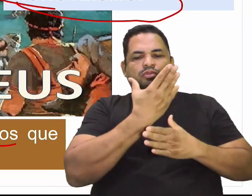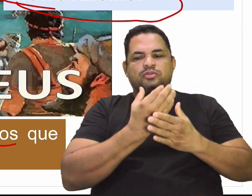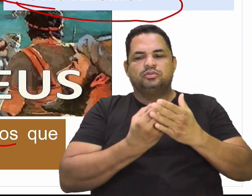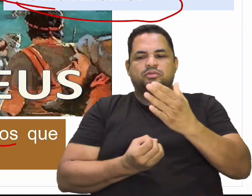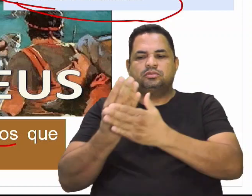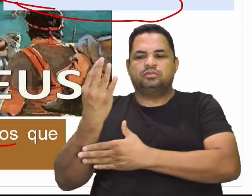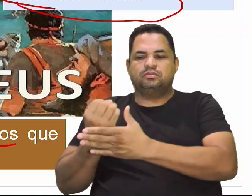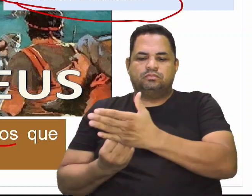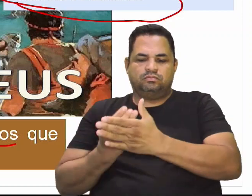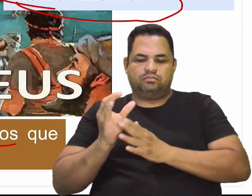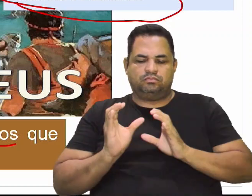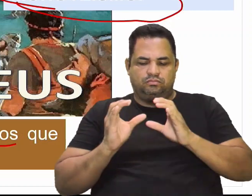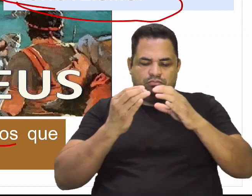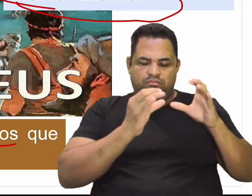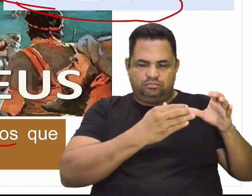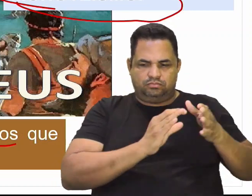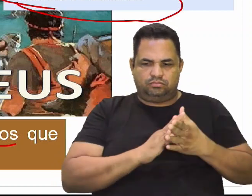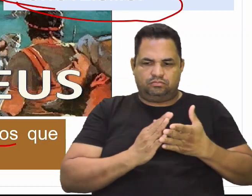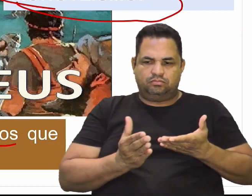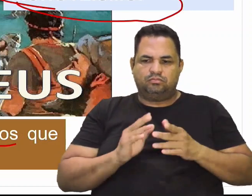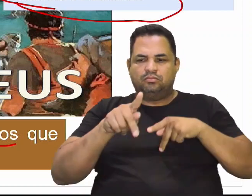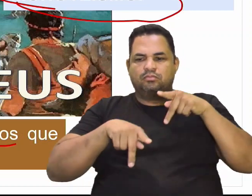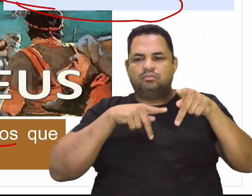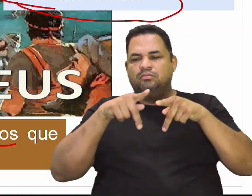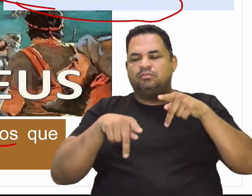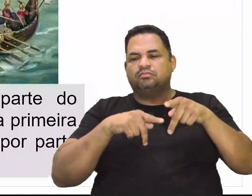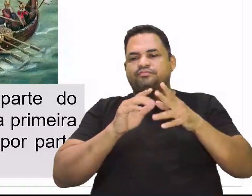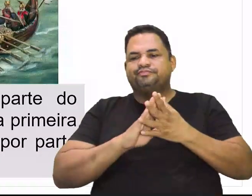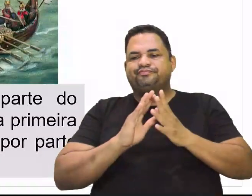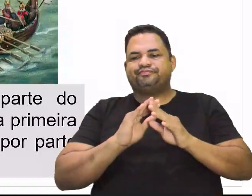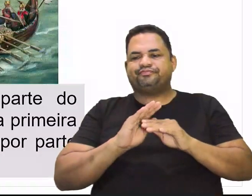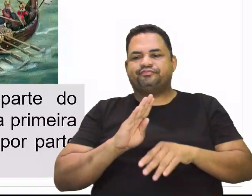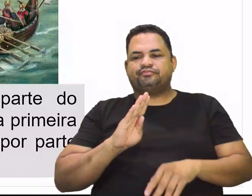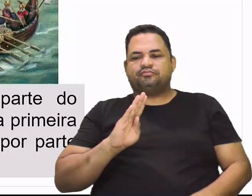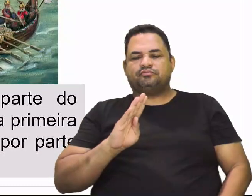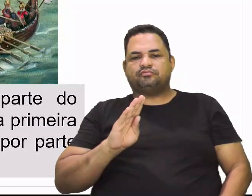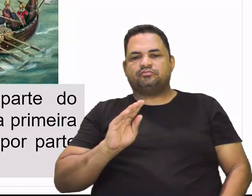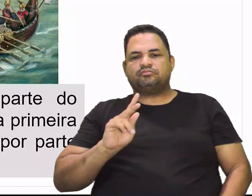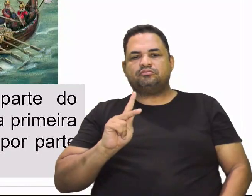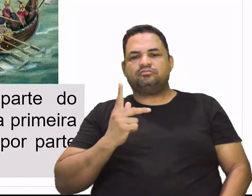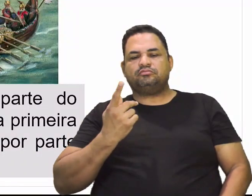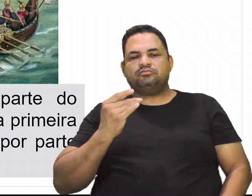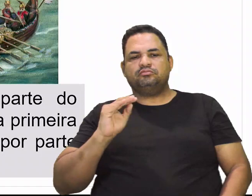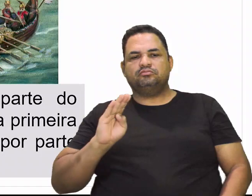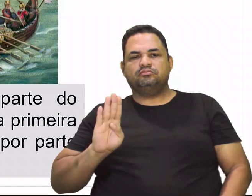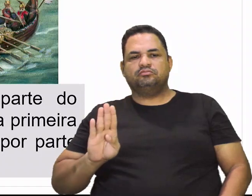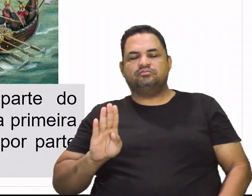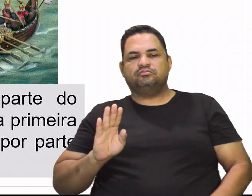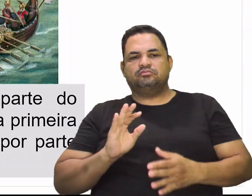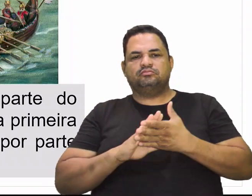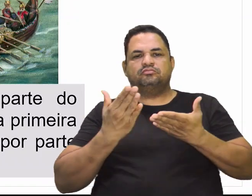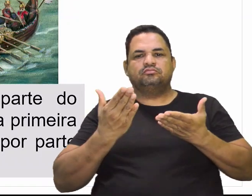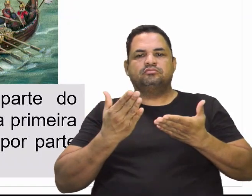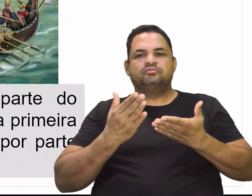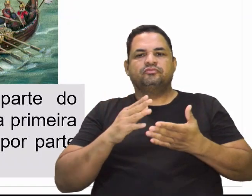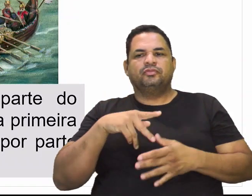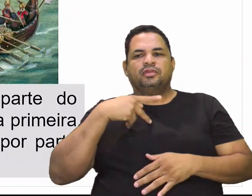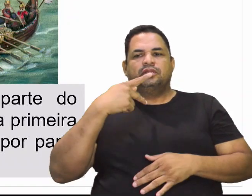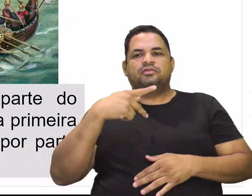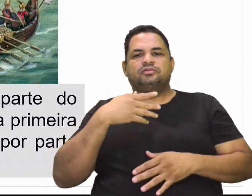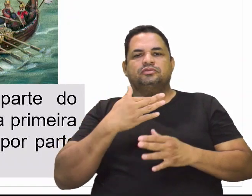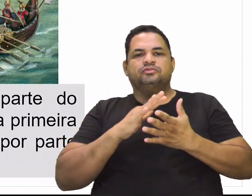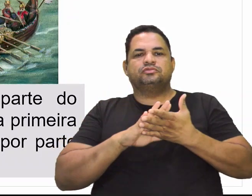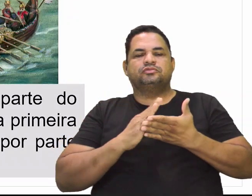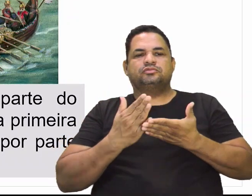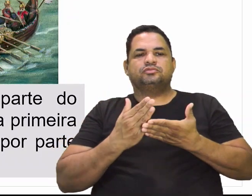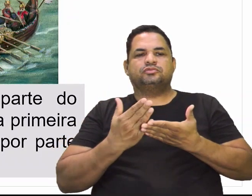toda a criação do povo hebreu. Também falamos sobre a vocação dos fenícios,